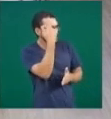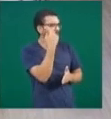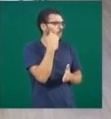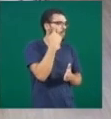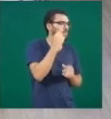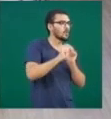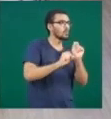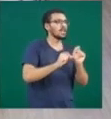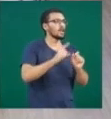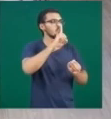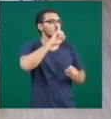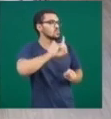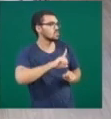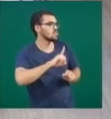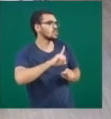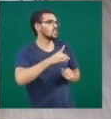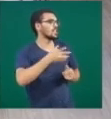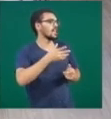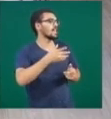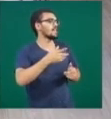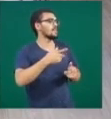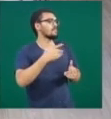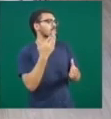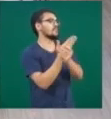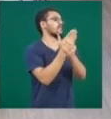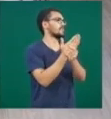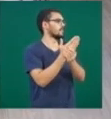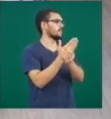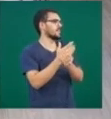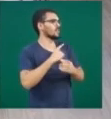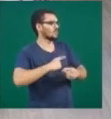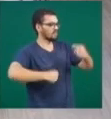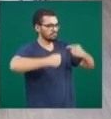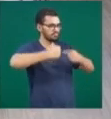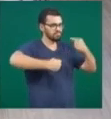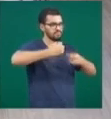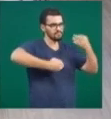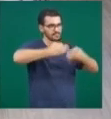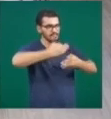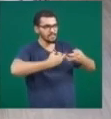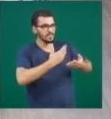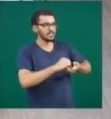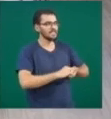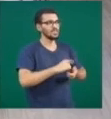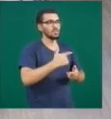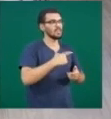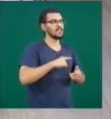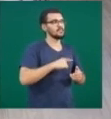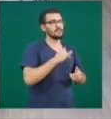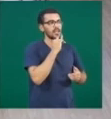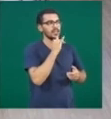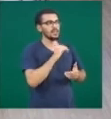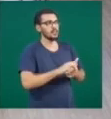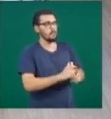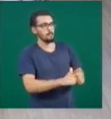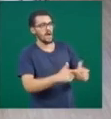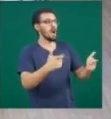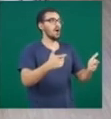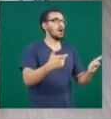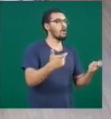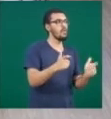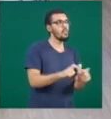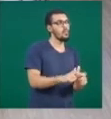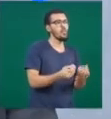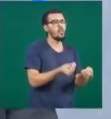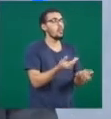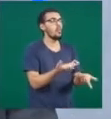direito processual. Isso. Quanto às disputas judiciais, não há uma unanimidade em relação a isso, se elas vão aumentar, se elas vão diminuir. Como é